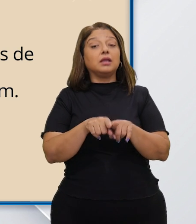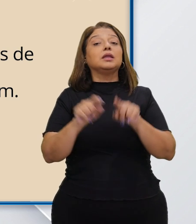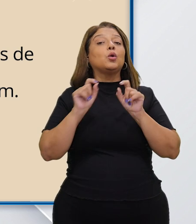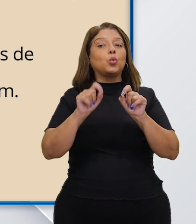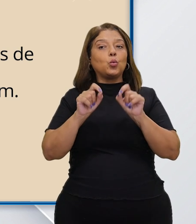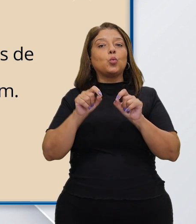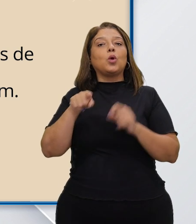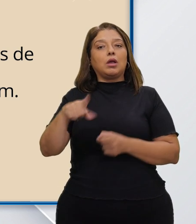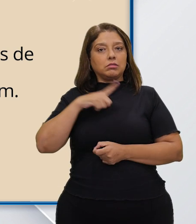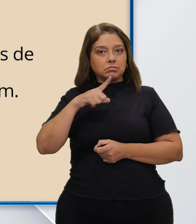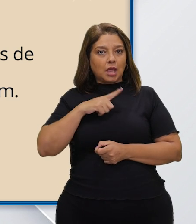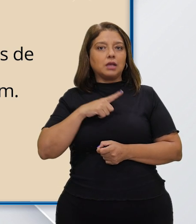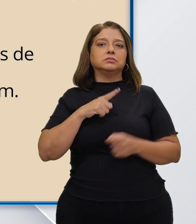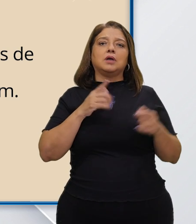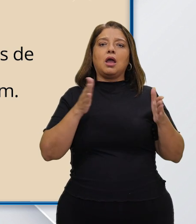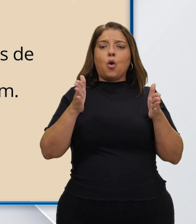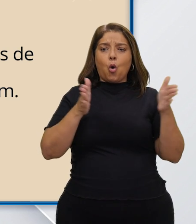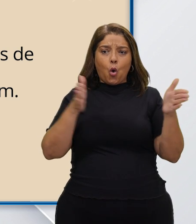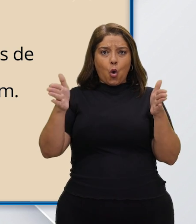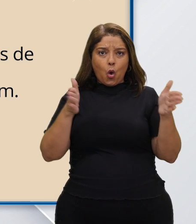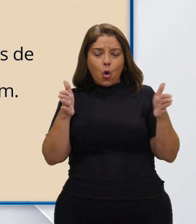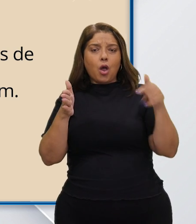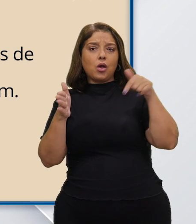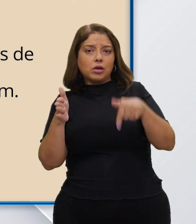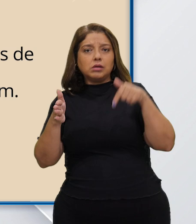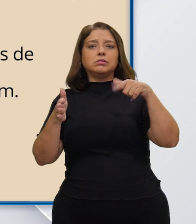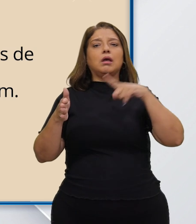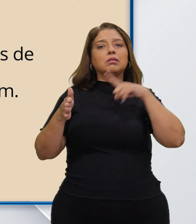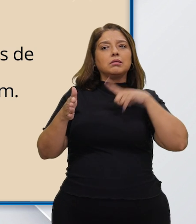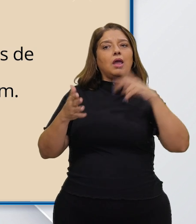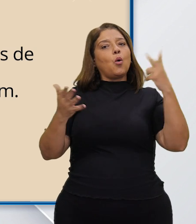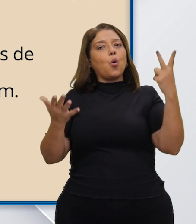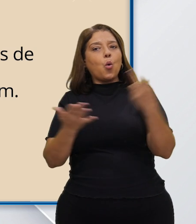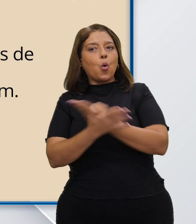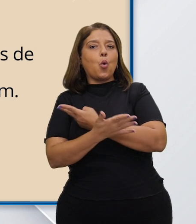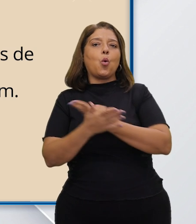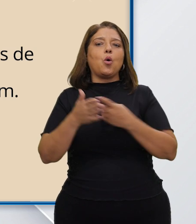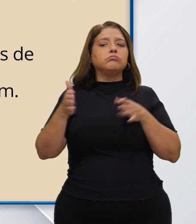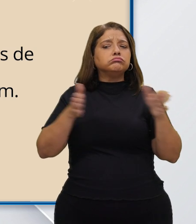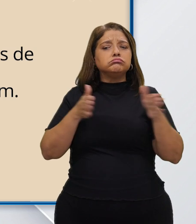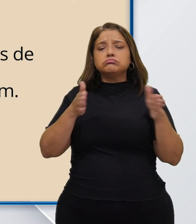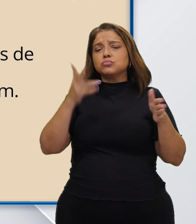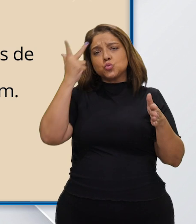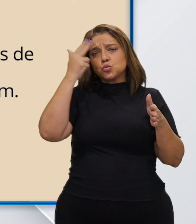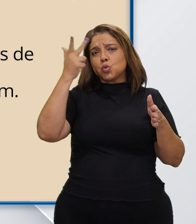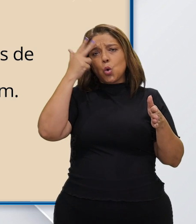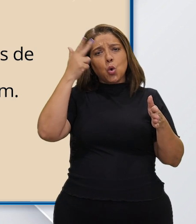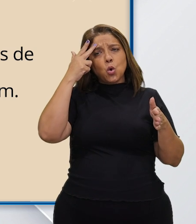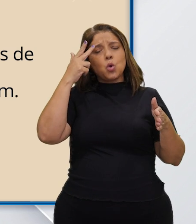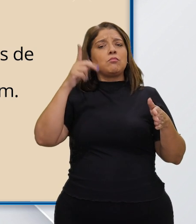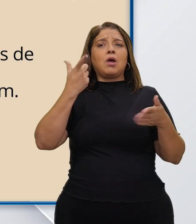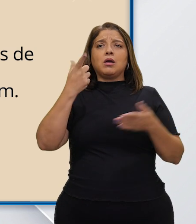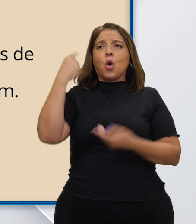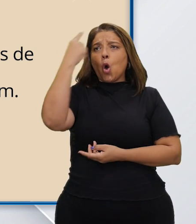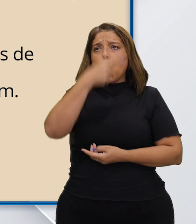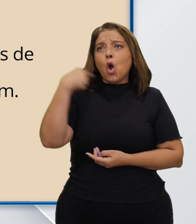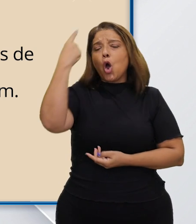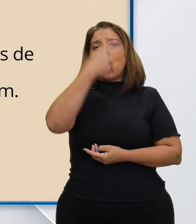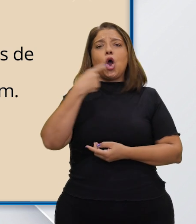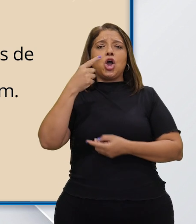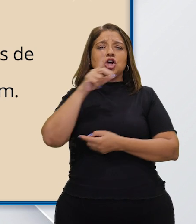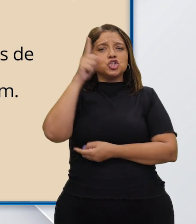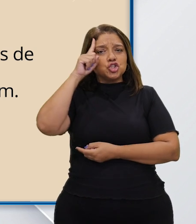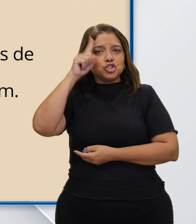ser cronológico, que é quando as coisas acontecem numa sequência normal, né, de horas, dias,